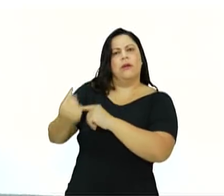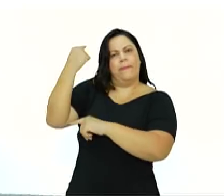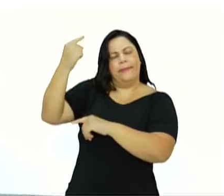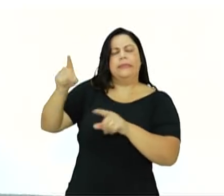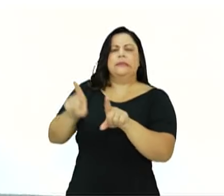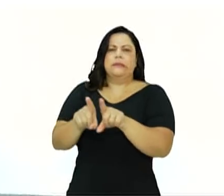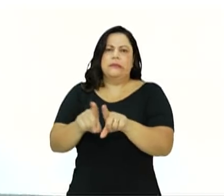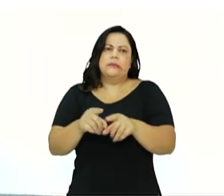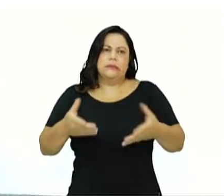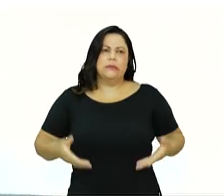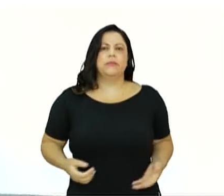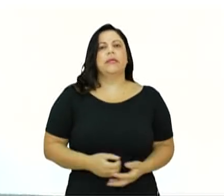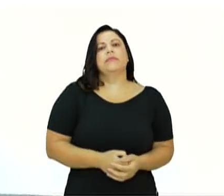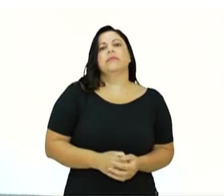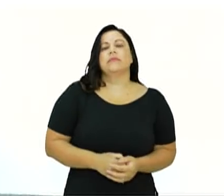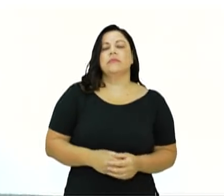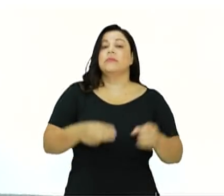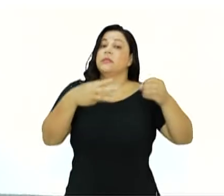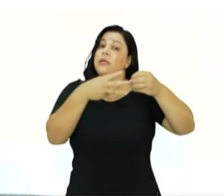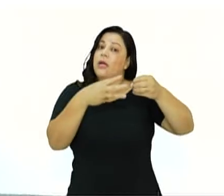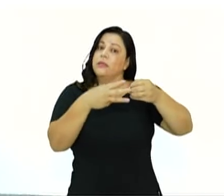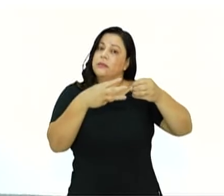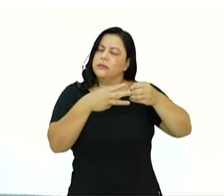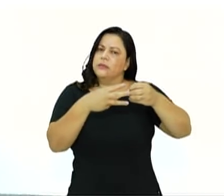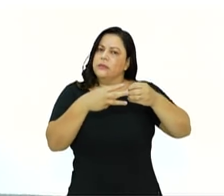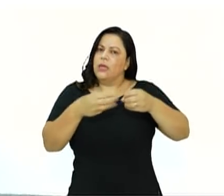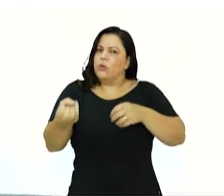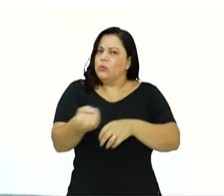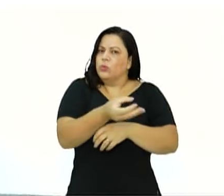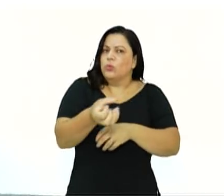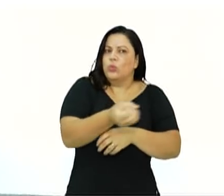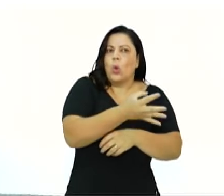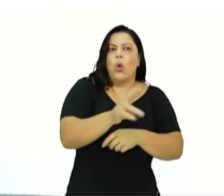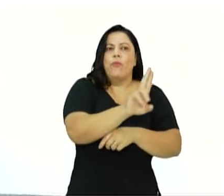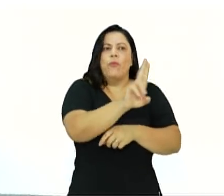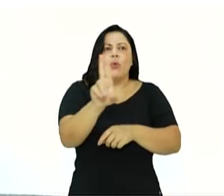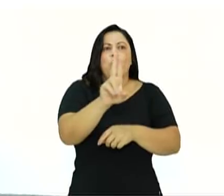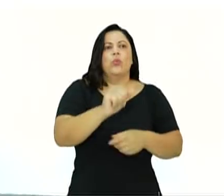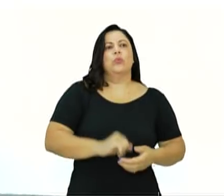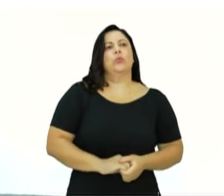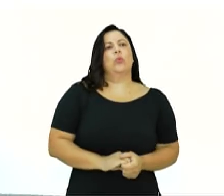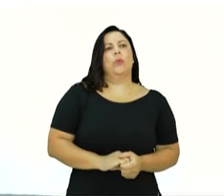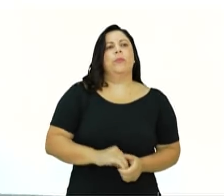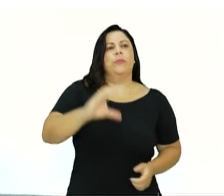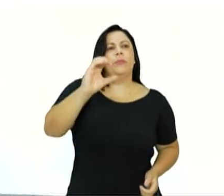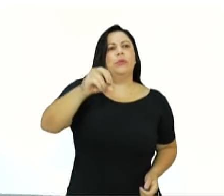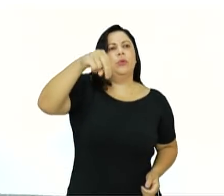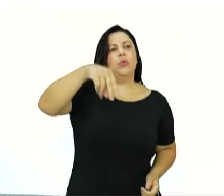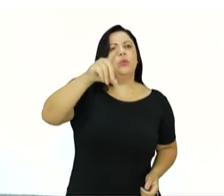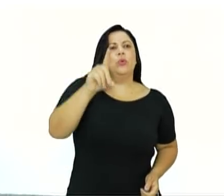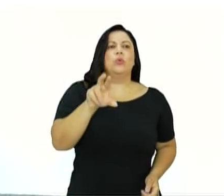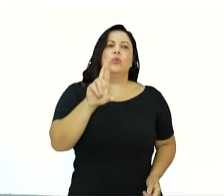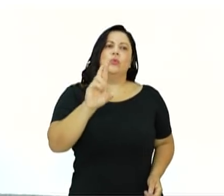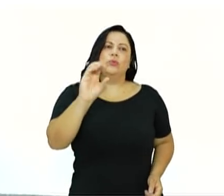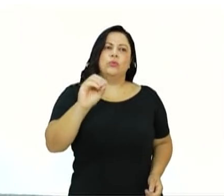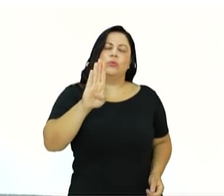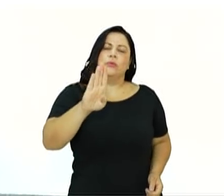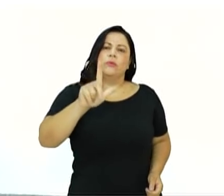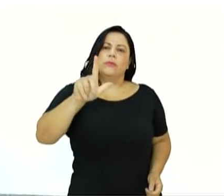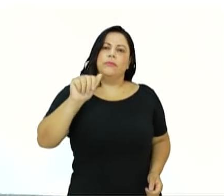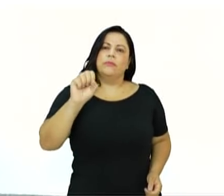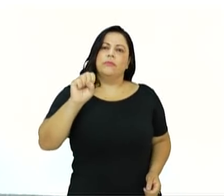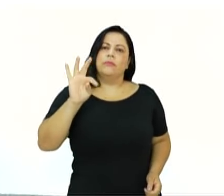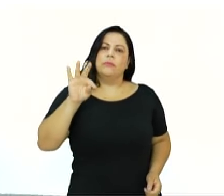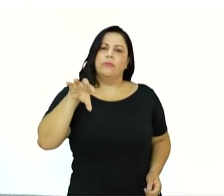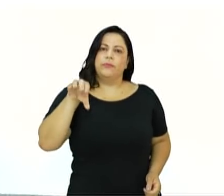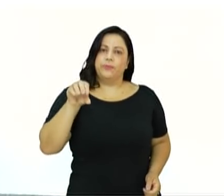As células jovens desse tecido, elas são chamadas de condroblastos, ou seja, aquelas células iniciais, né, do tecido cartilaginoso são